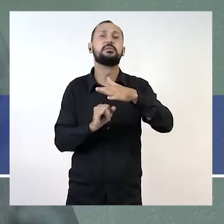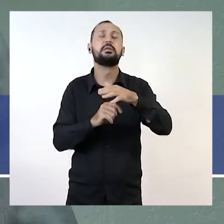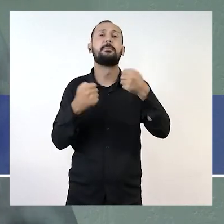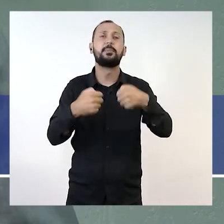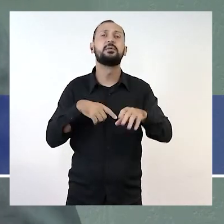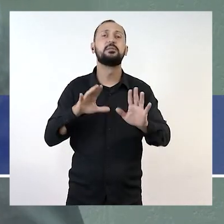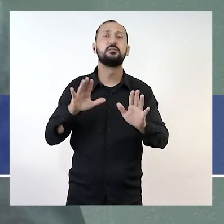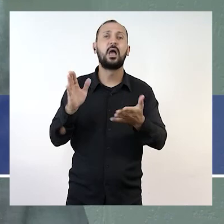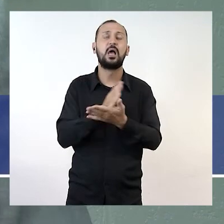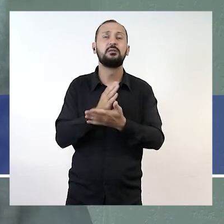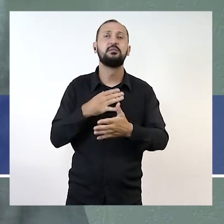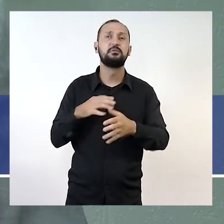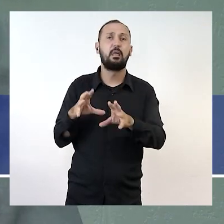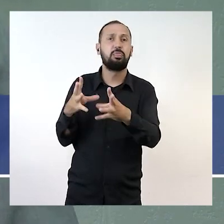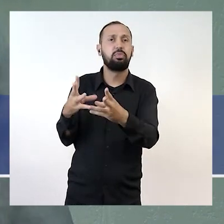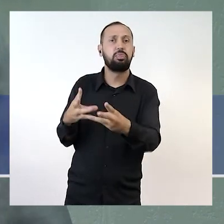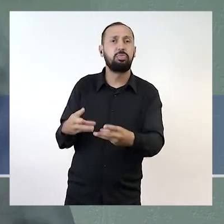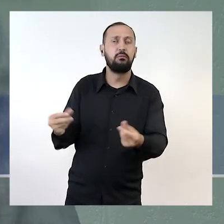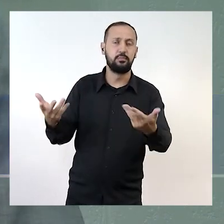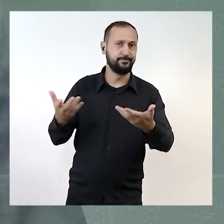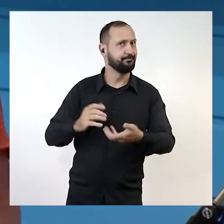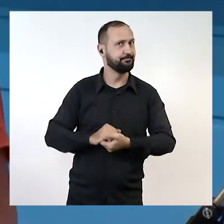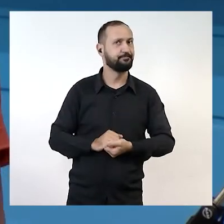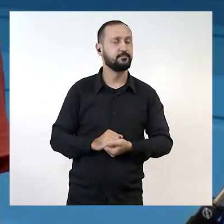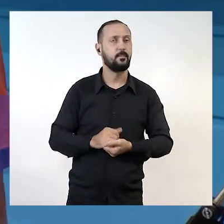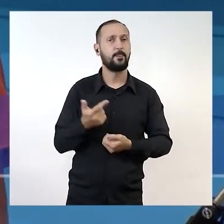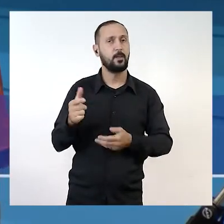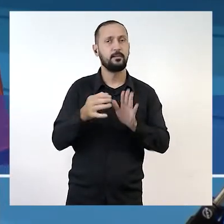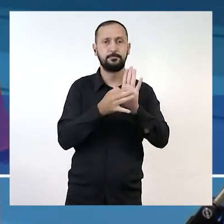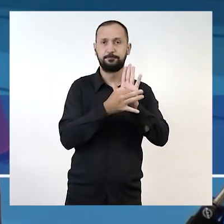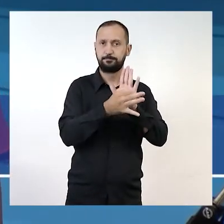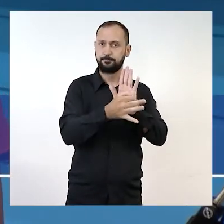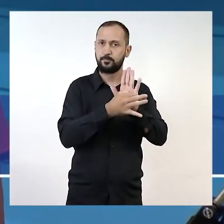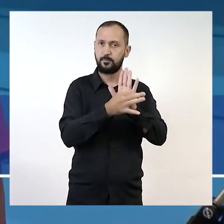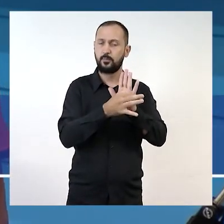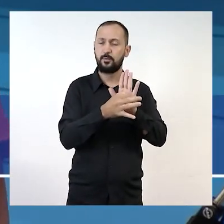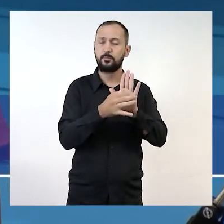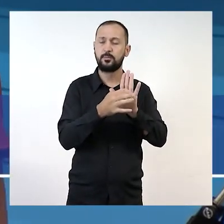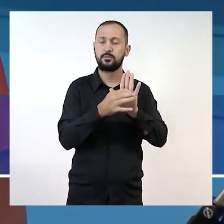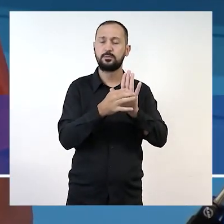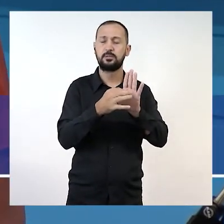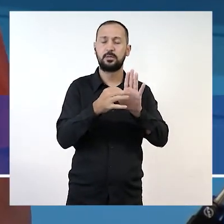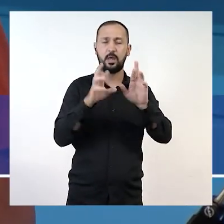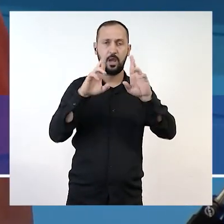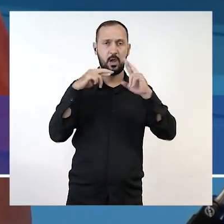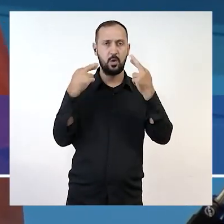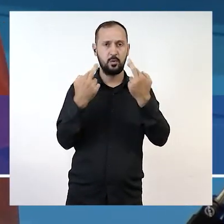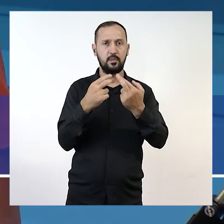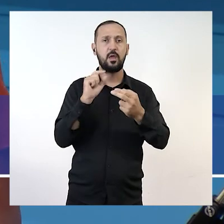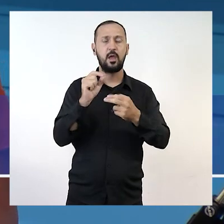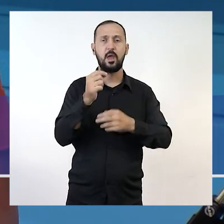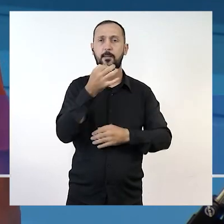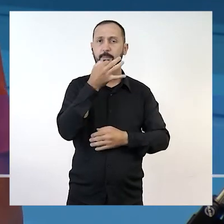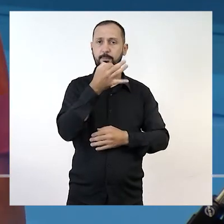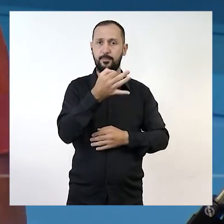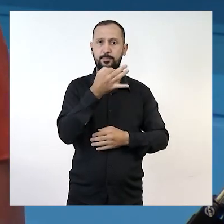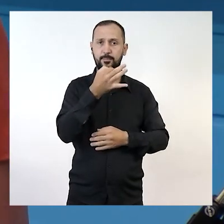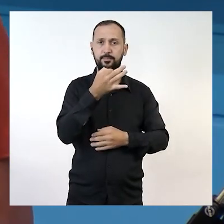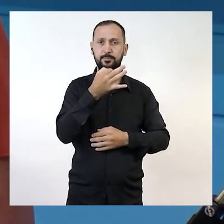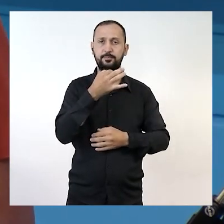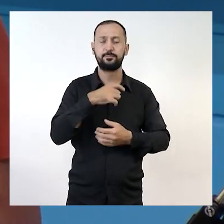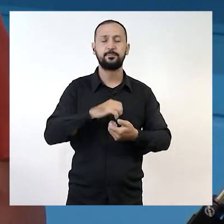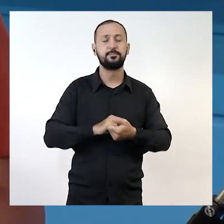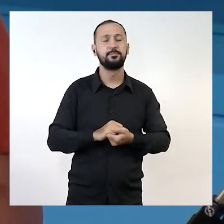precisam, e às vezes a gente tem os veículos sendo destruídos ao longo do tempo. Outra proposta apresentada durante a sessão é de autoria do deputado